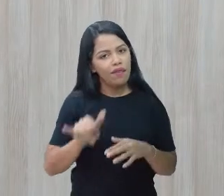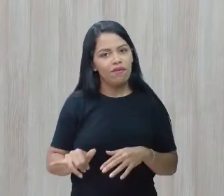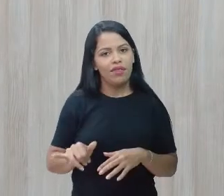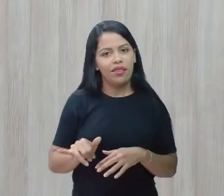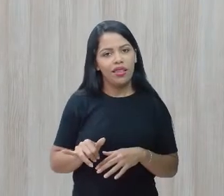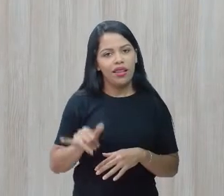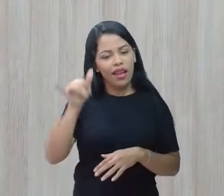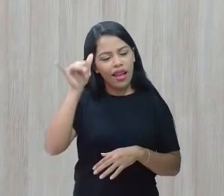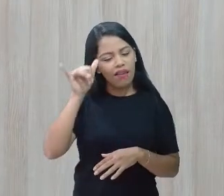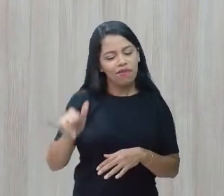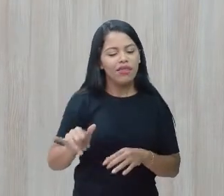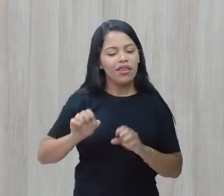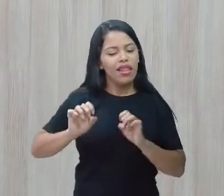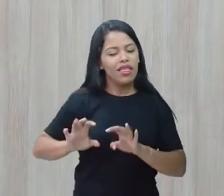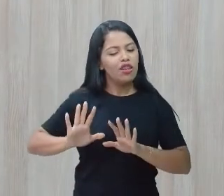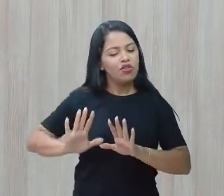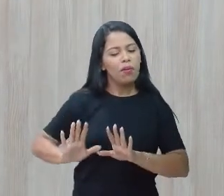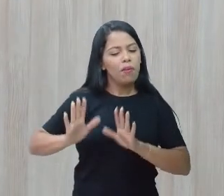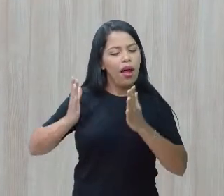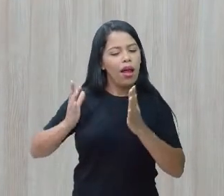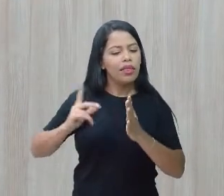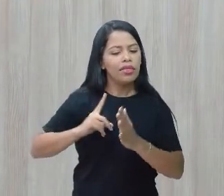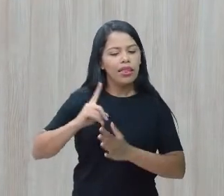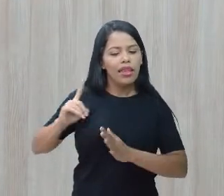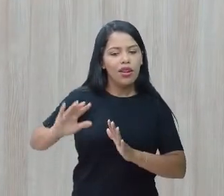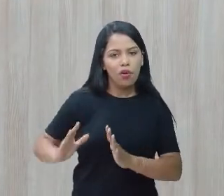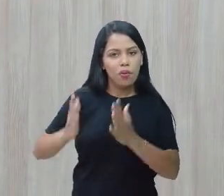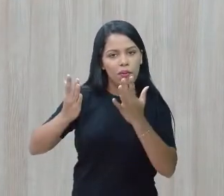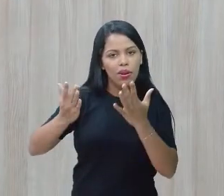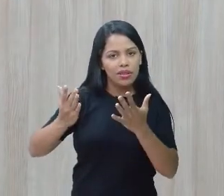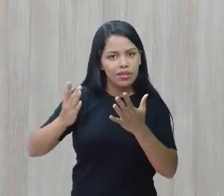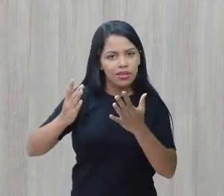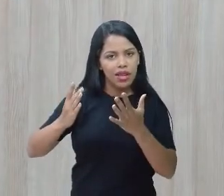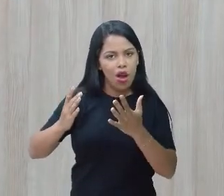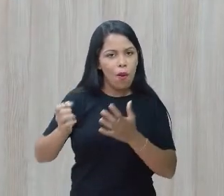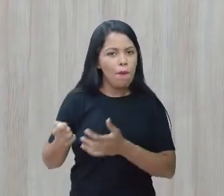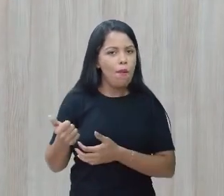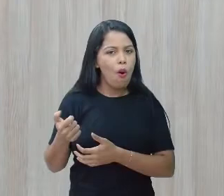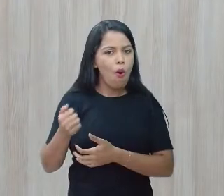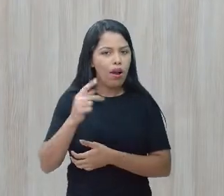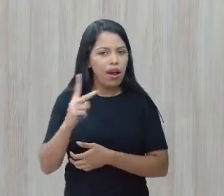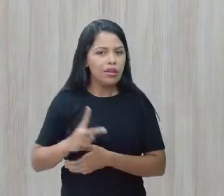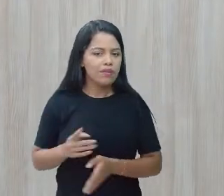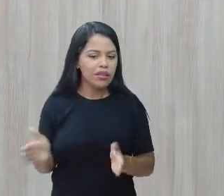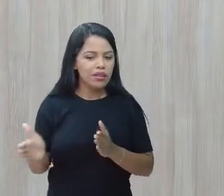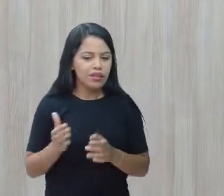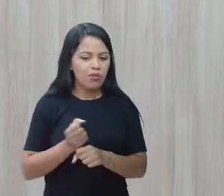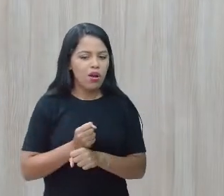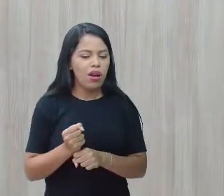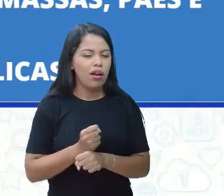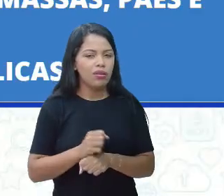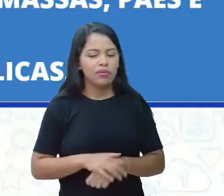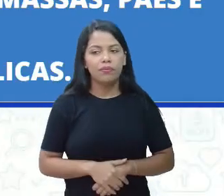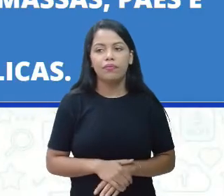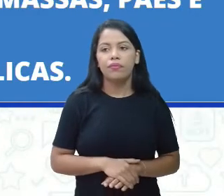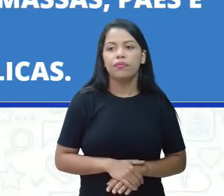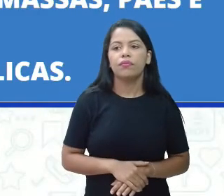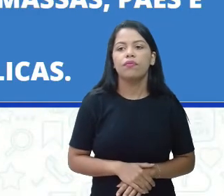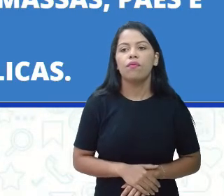para um dia de uma comemoração, uma festa, né? Poucas vezes durante o ano.